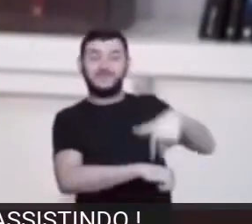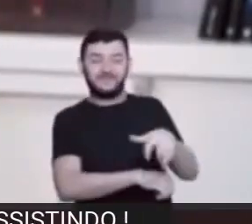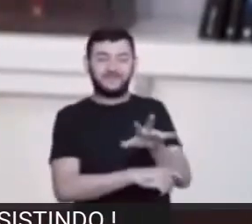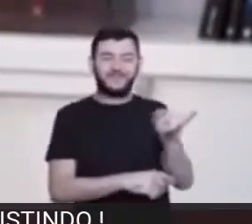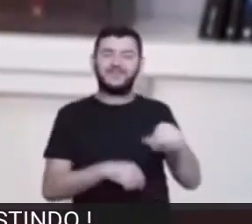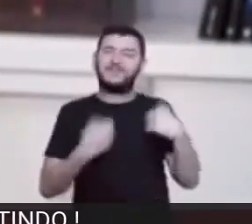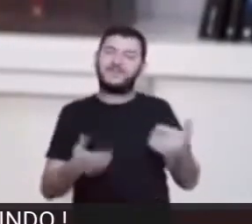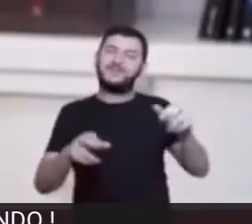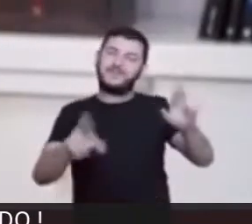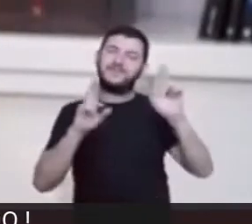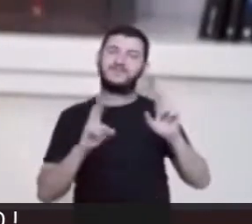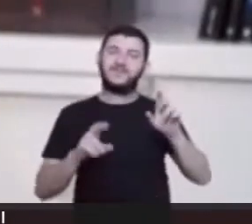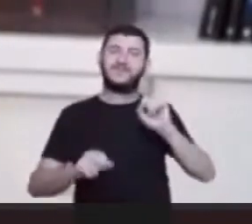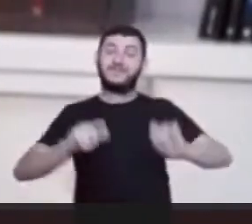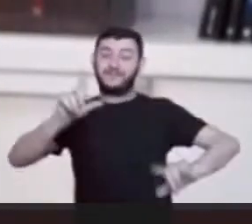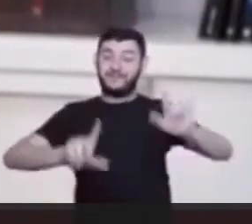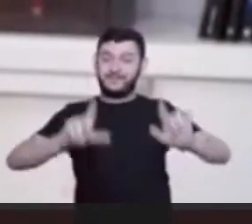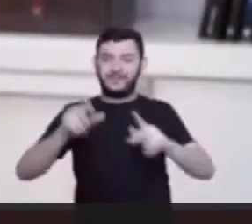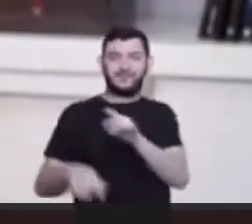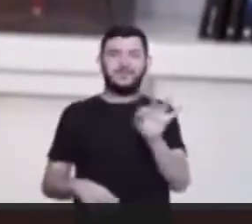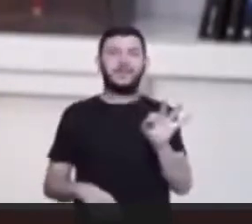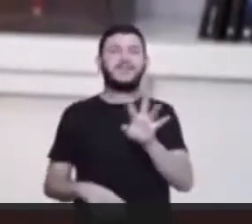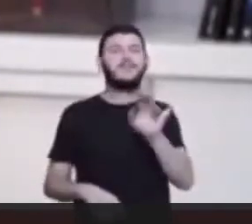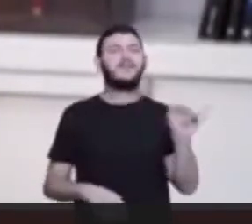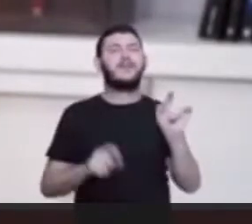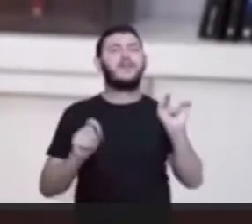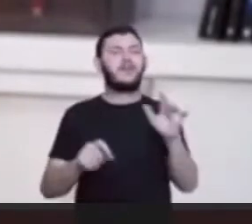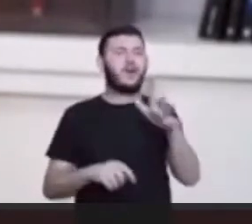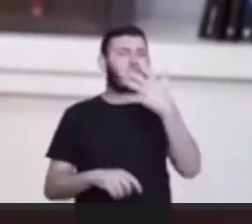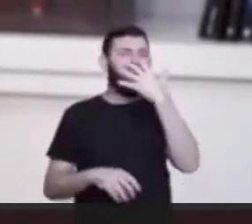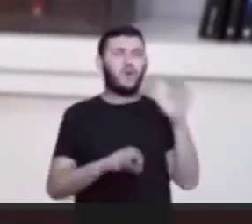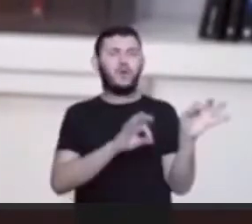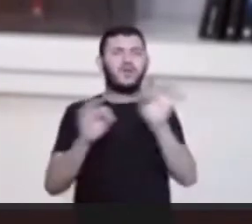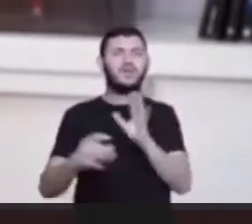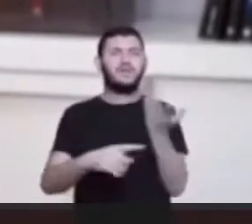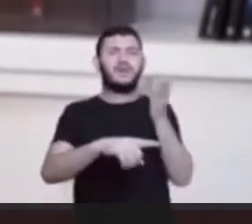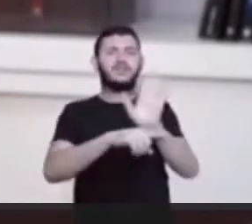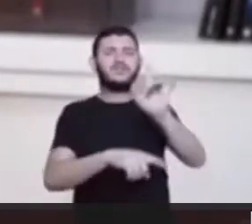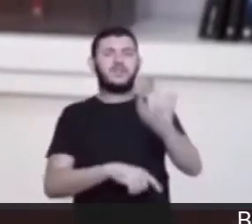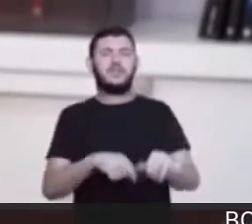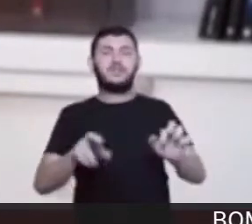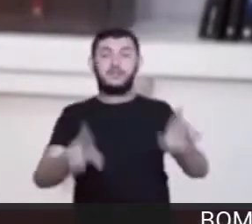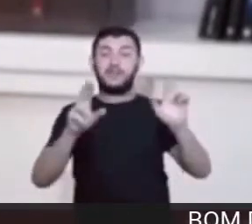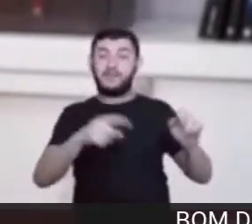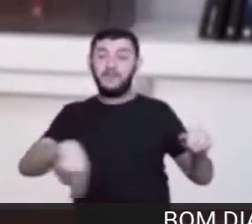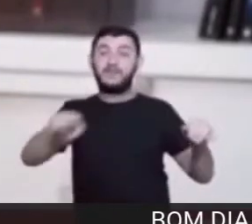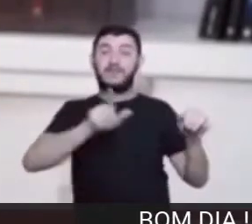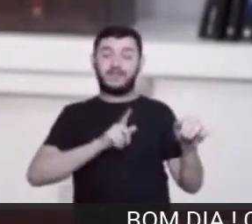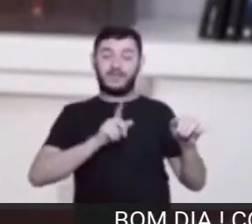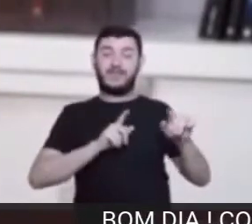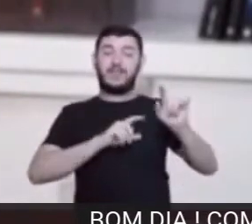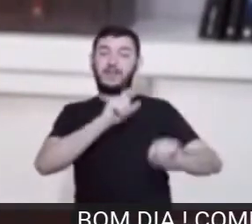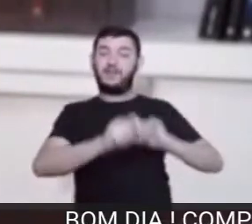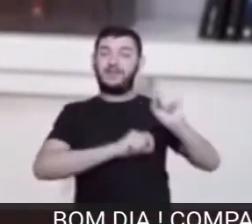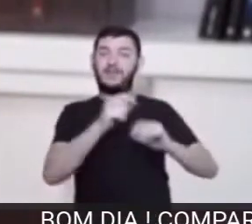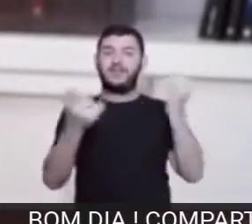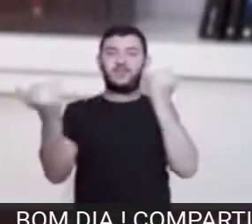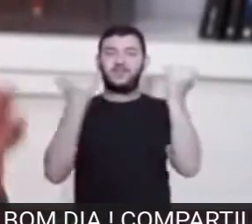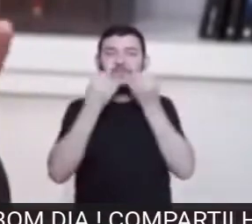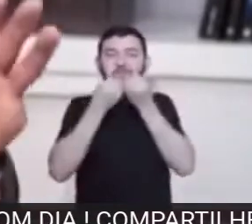TV possa contemplar a expectativa que você tem das boas notícias que você precisa